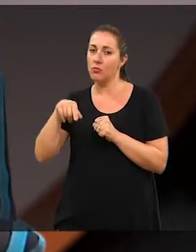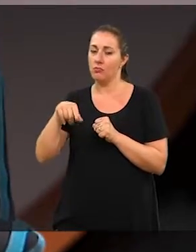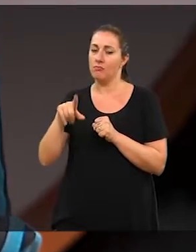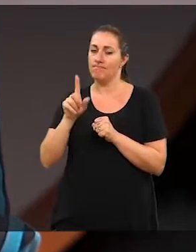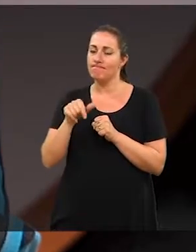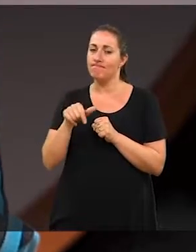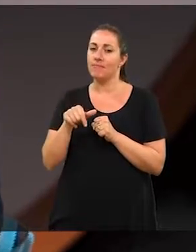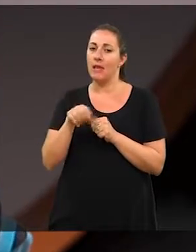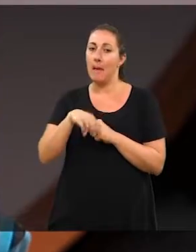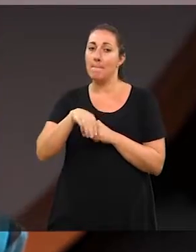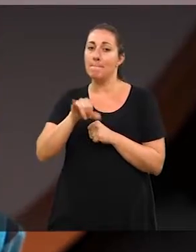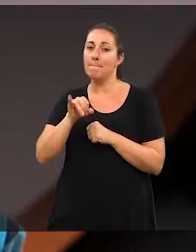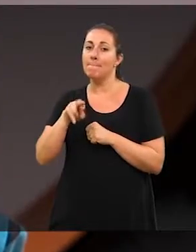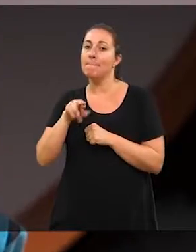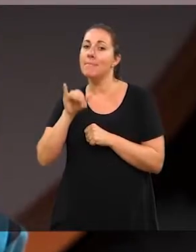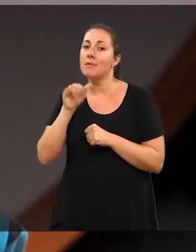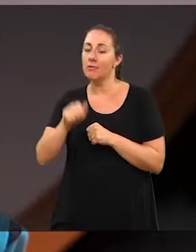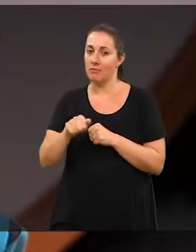o mirim foi